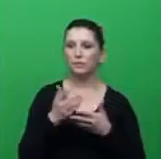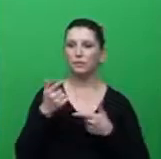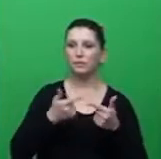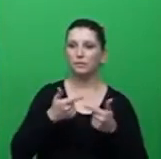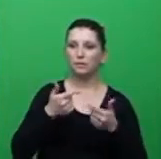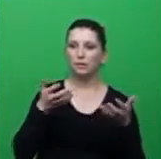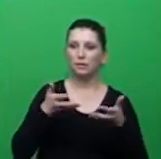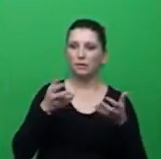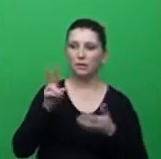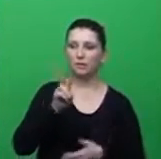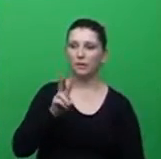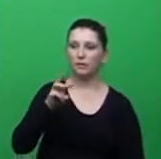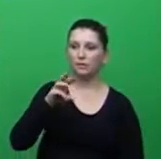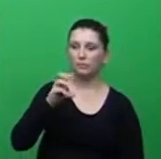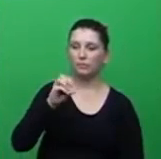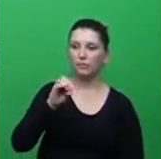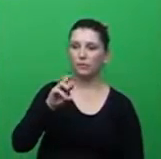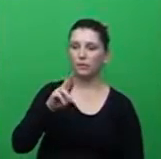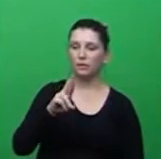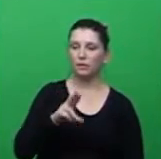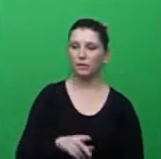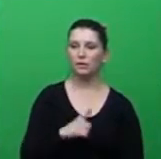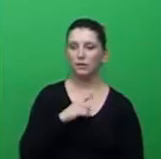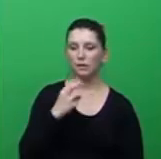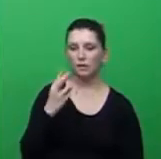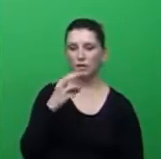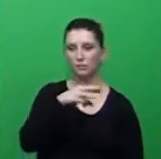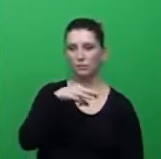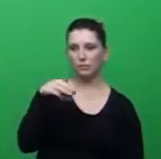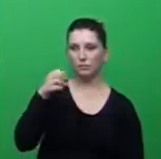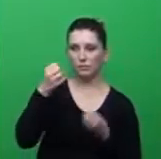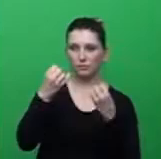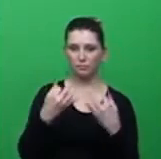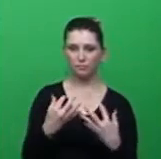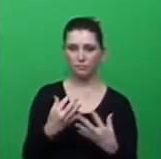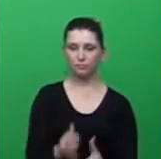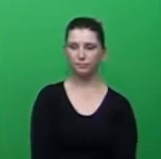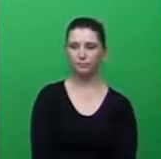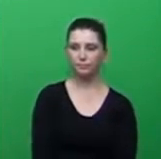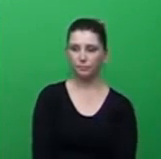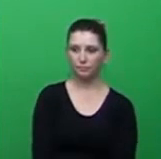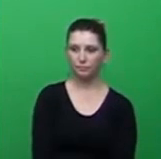Com a palavra, vereador Moacir Dajuri. Vossa Excelência dispõe de 5 minutos.